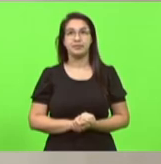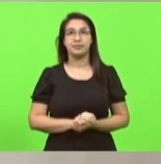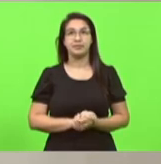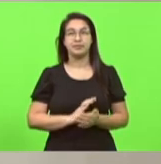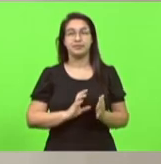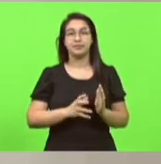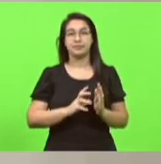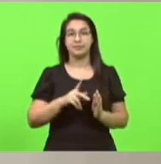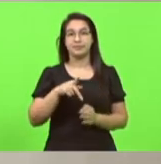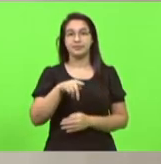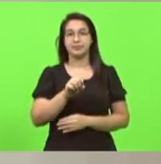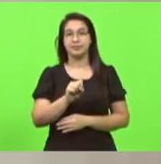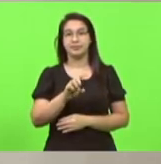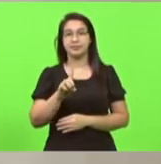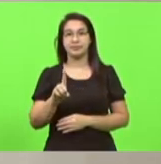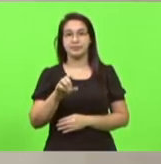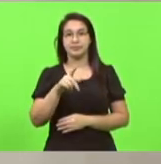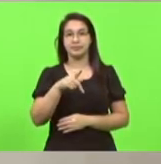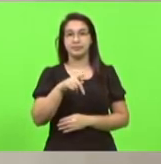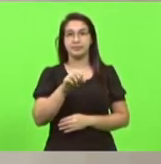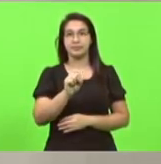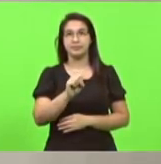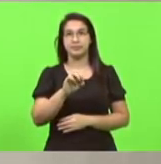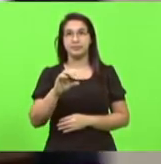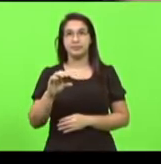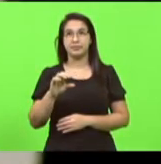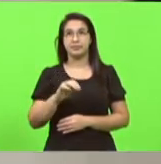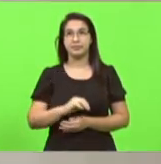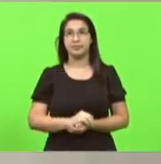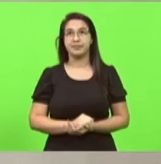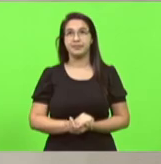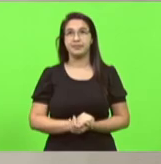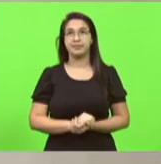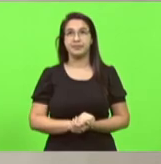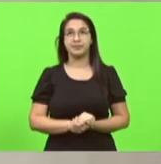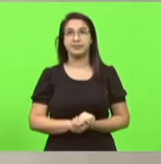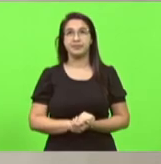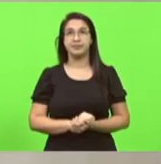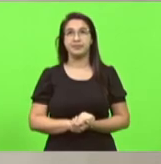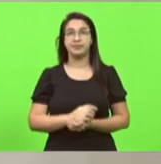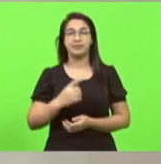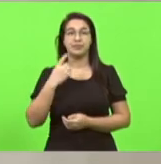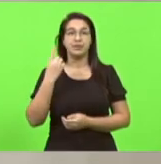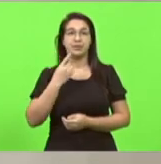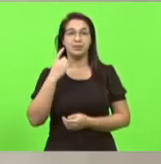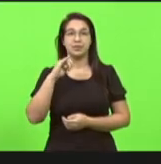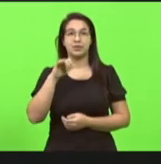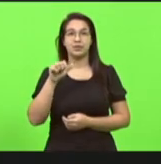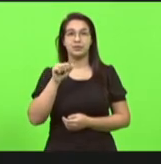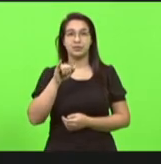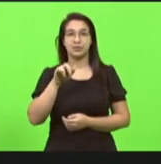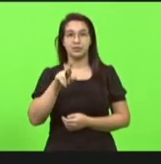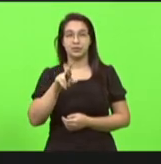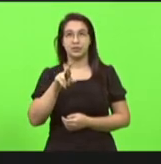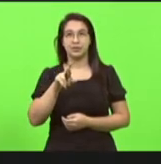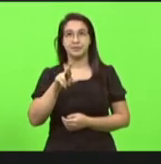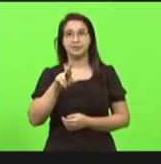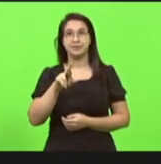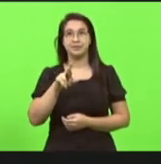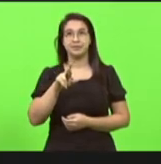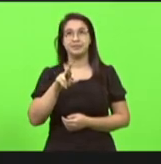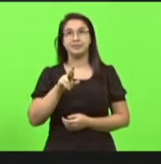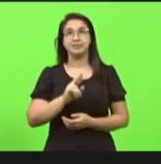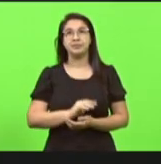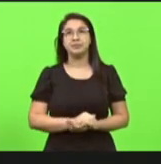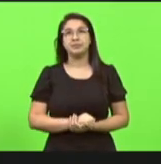Bloco PSD, PSC. Senhor presidente, deputado Jair Mioto. Pois não, deputado Jair. Vossa